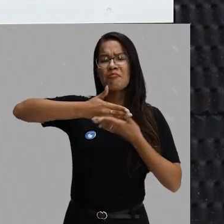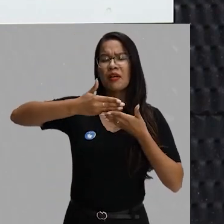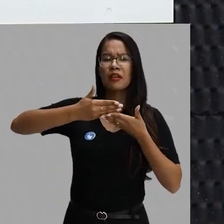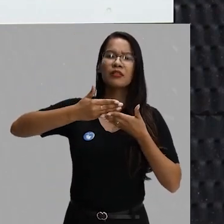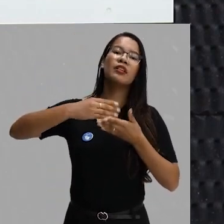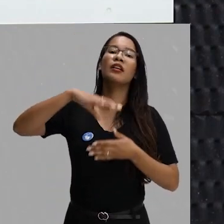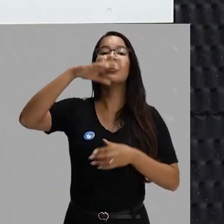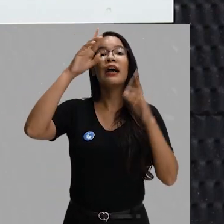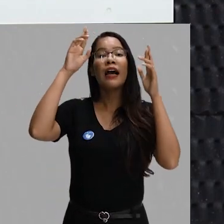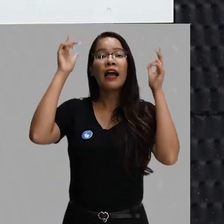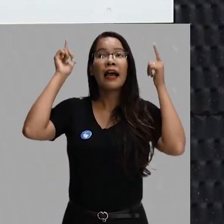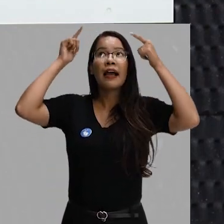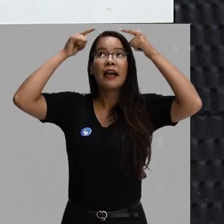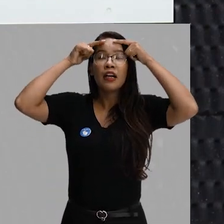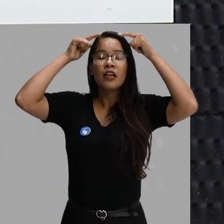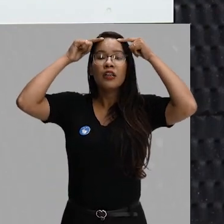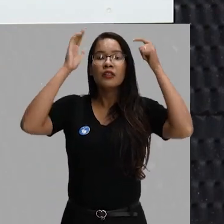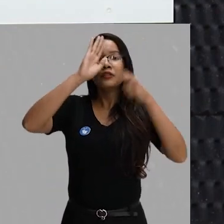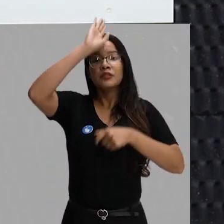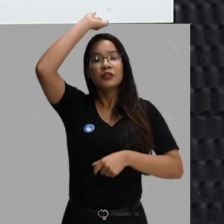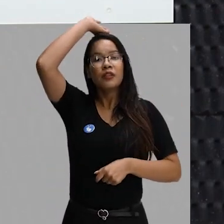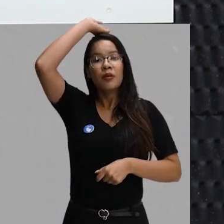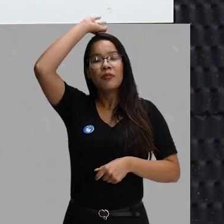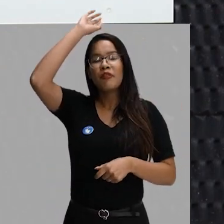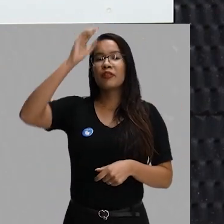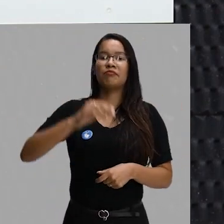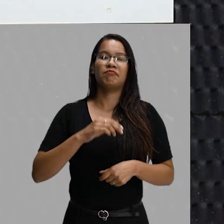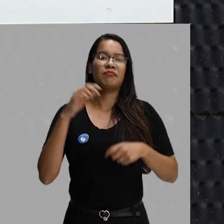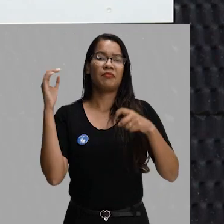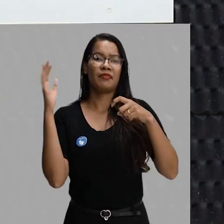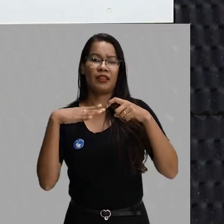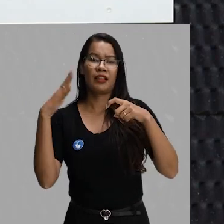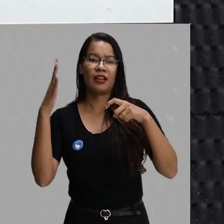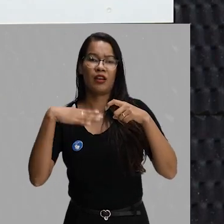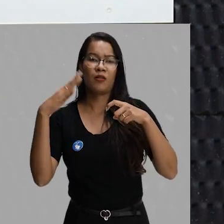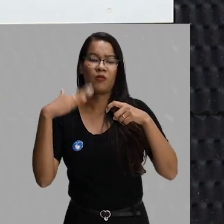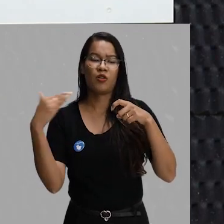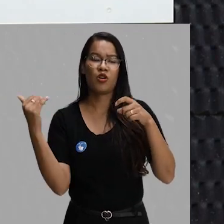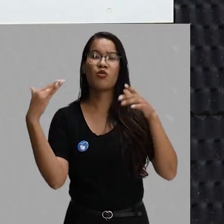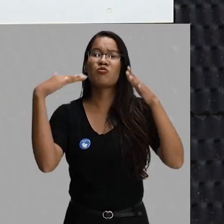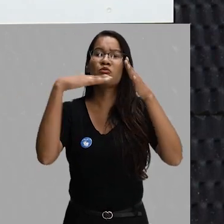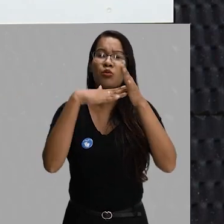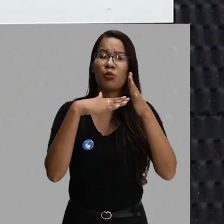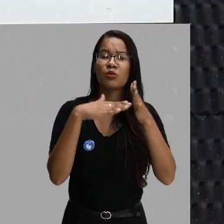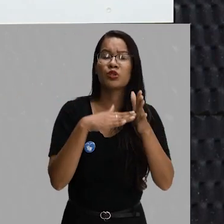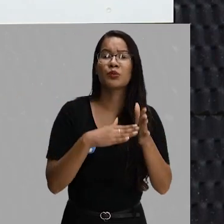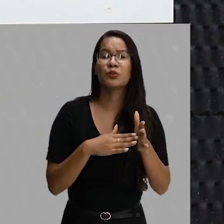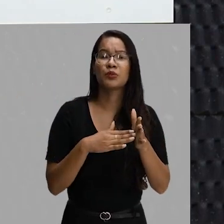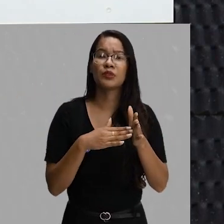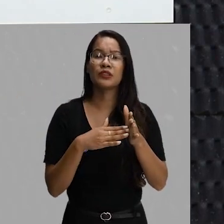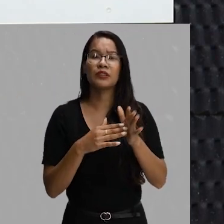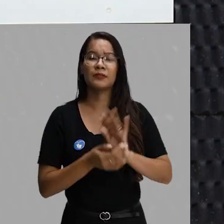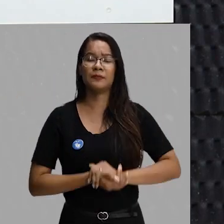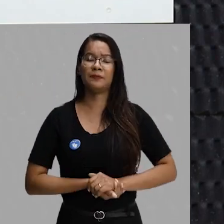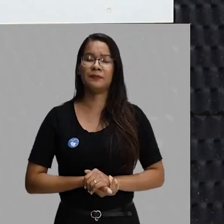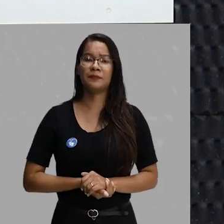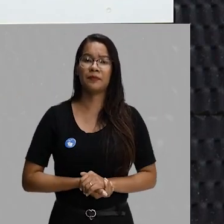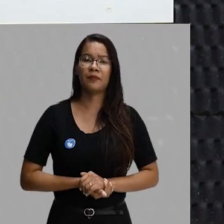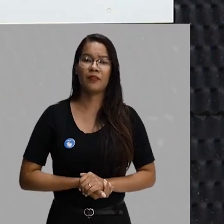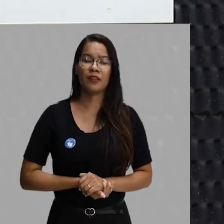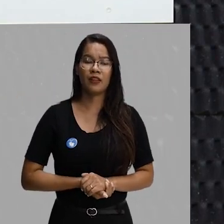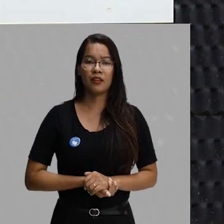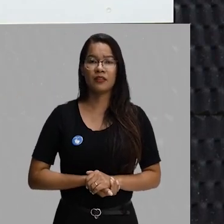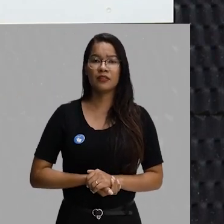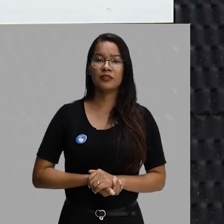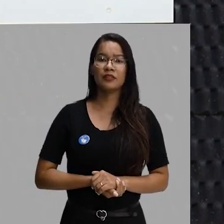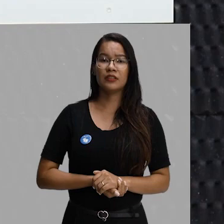reis lendários, como é o caso de Rômulo. Os últimos reis de Roma foram reis etruscos, como é o caso de